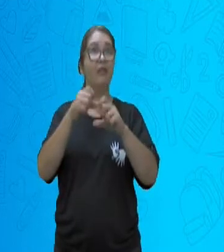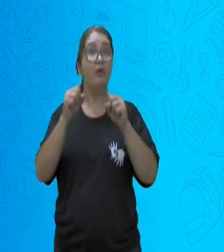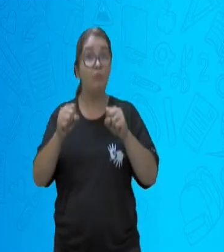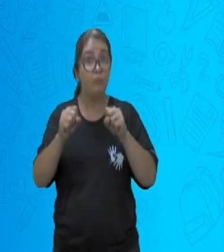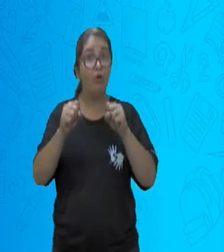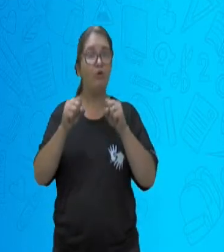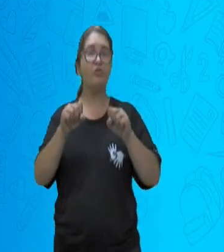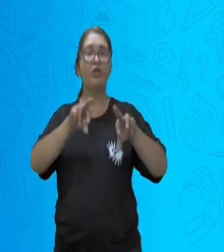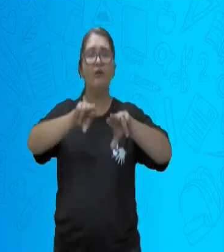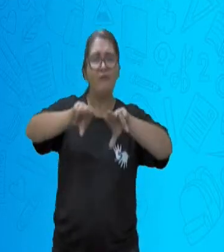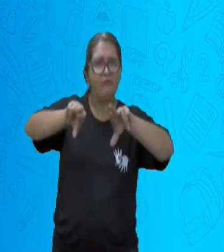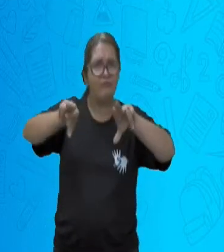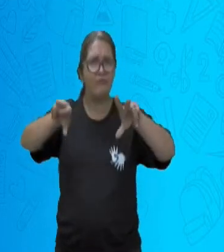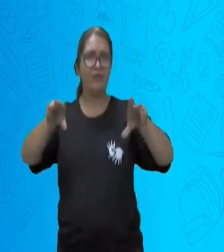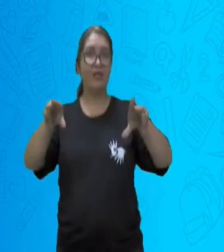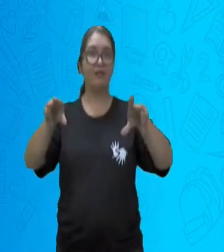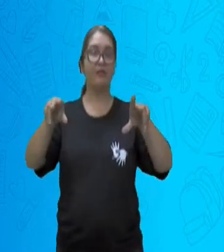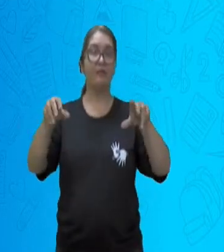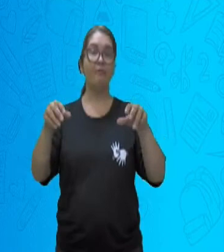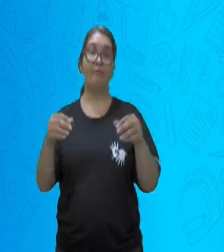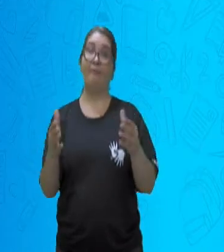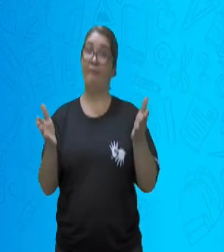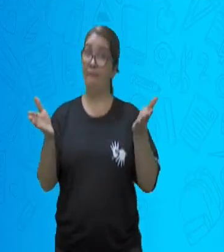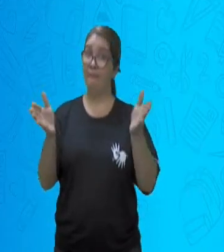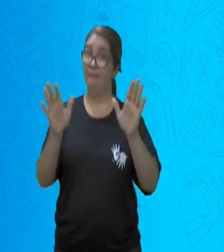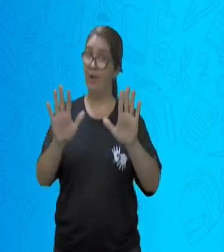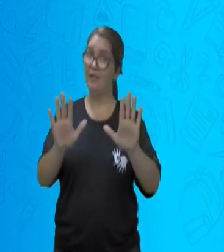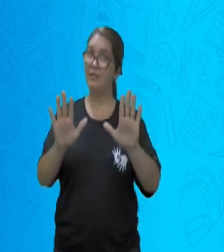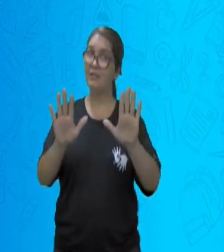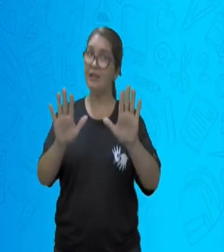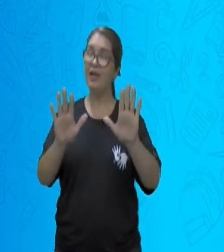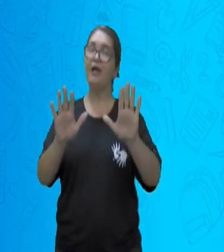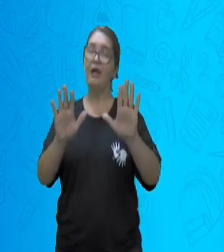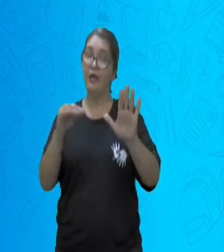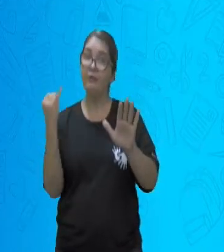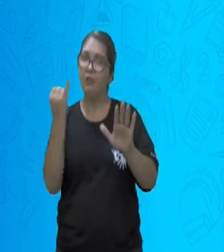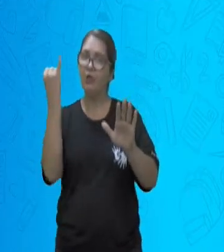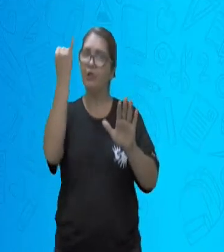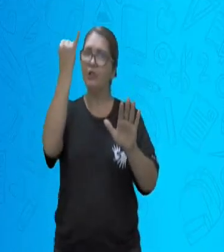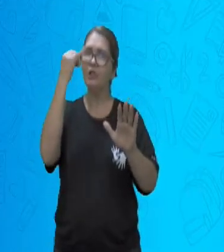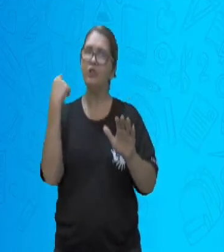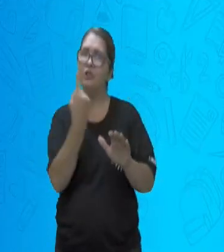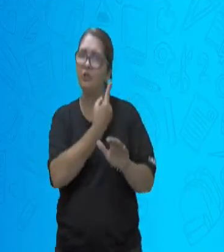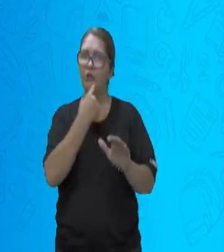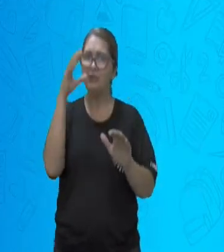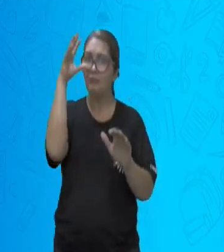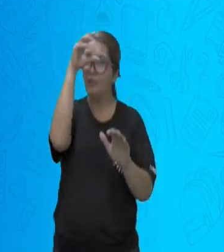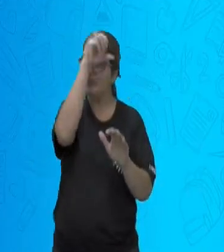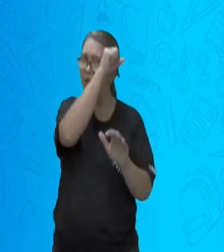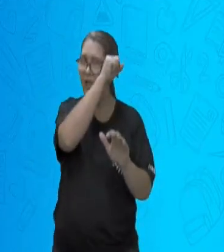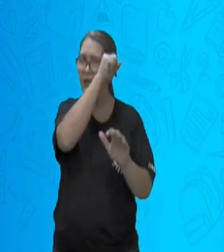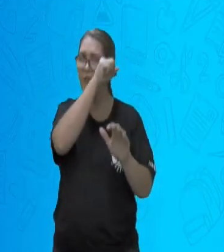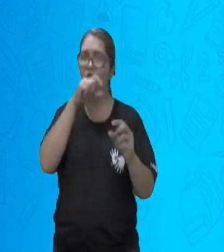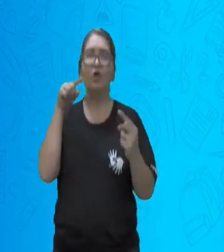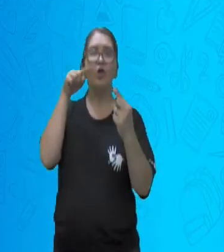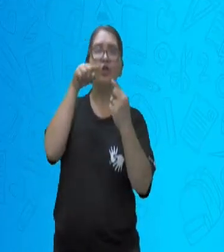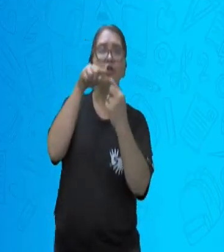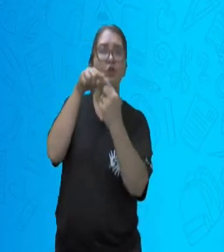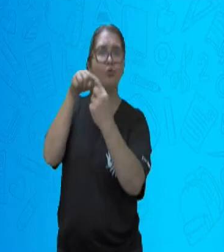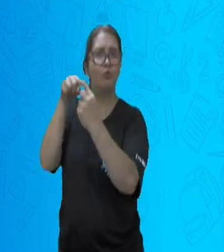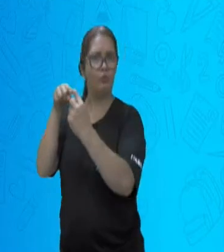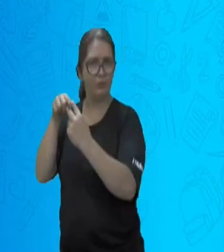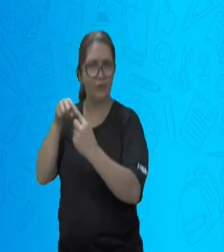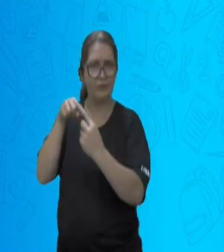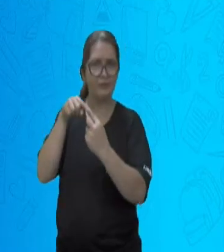entanto, eles têm o mesmo sentido. Por que eu estou dizendo isso? Porque vocês vão encontrar várias situações